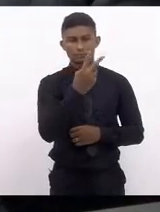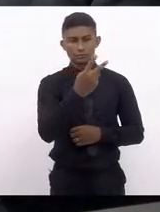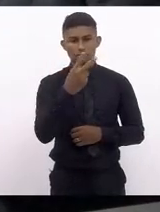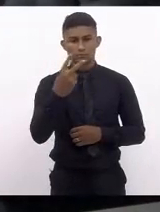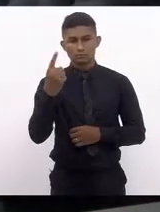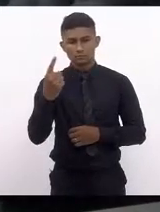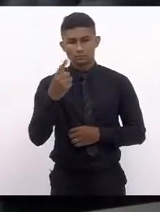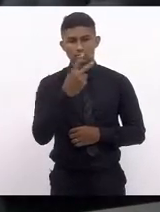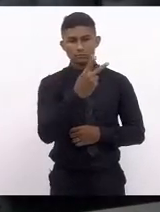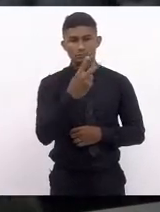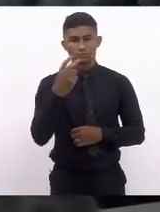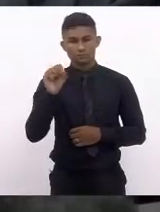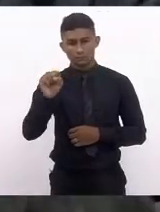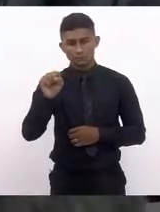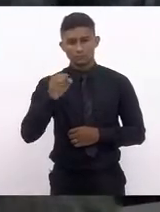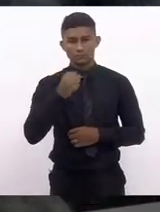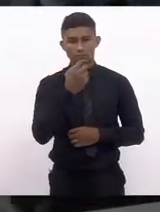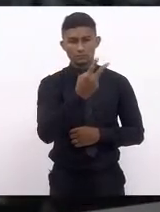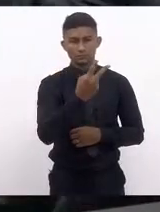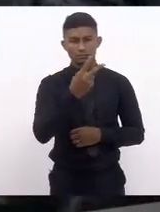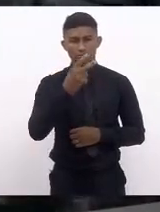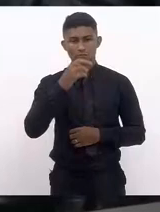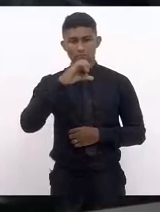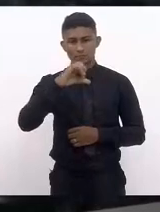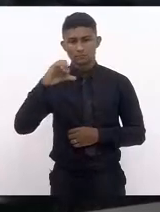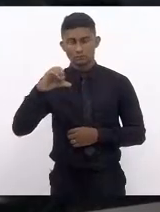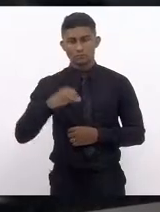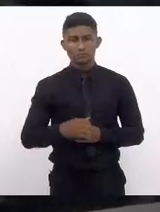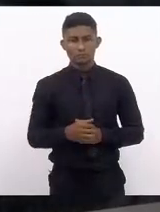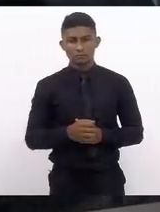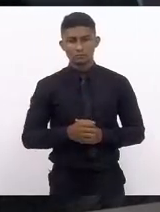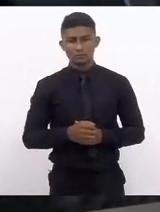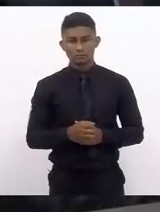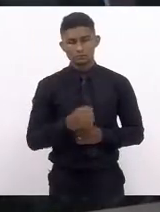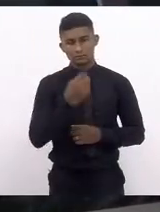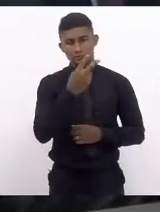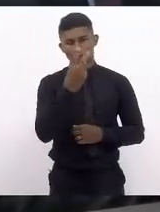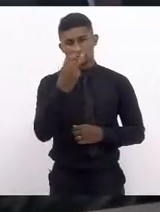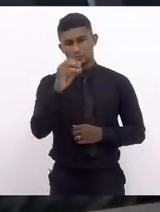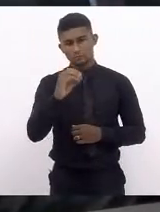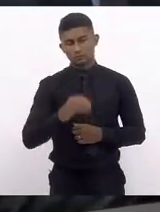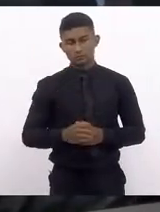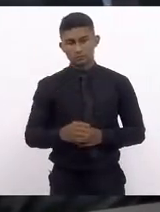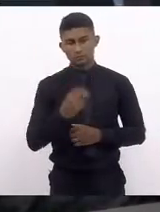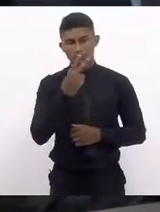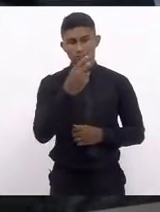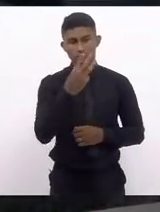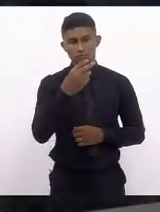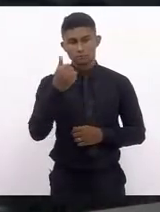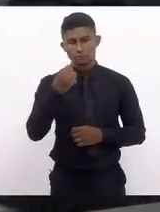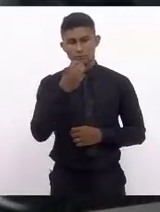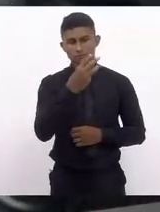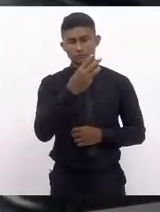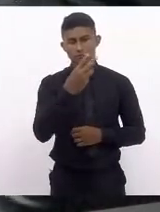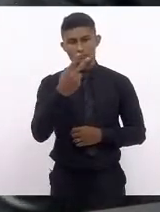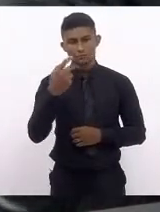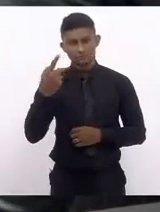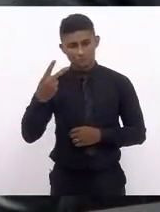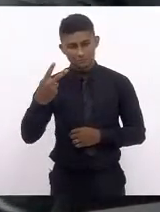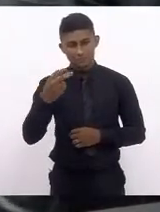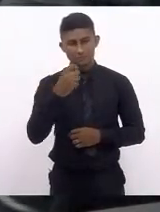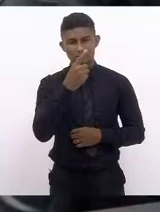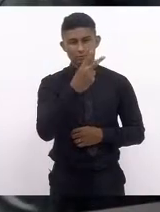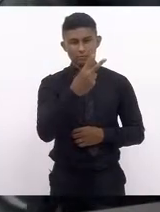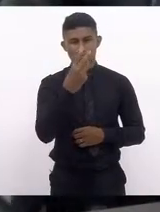3621 228 299 230 231 232